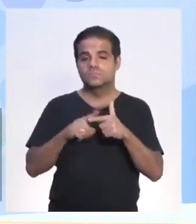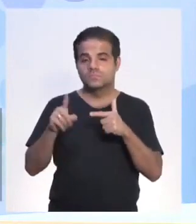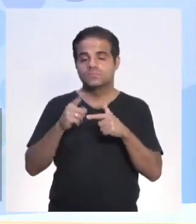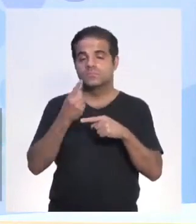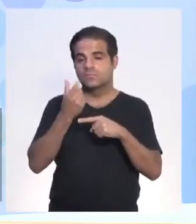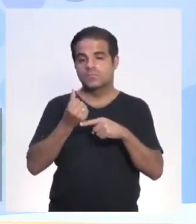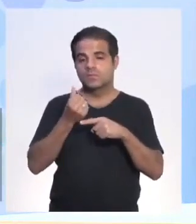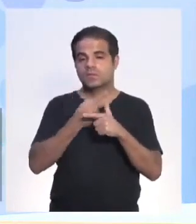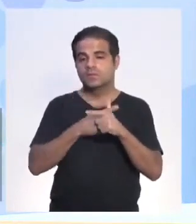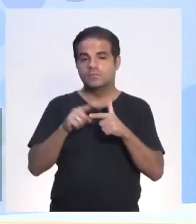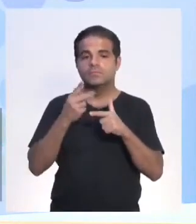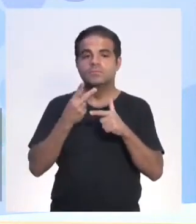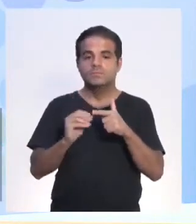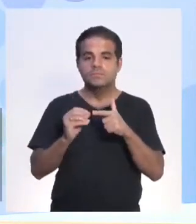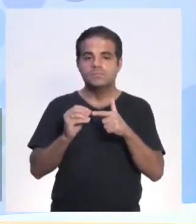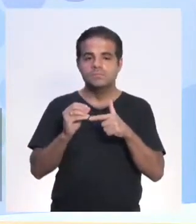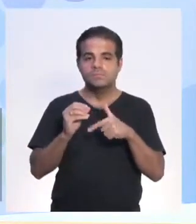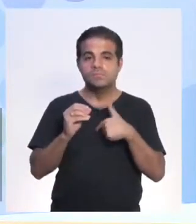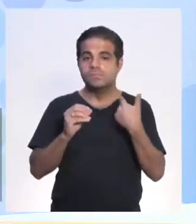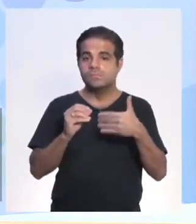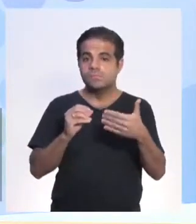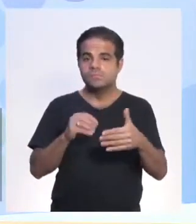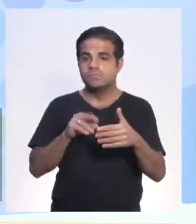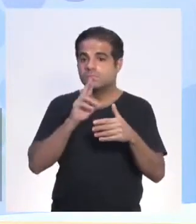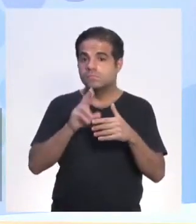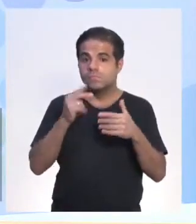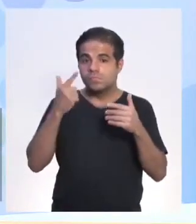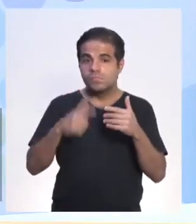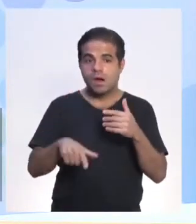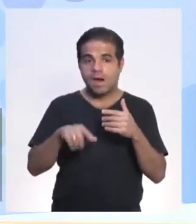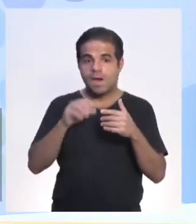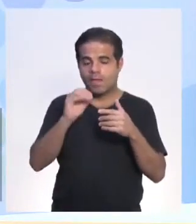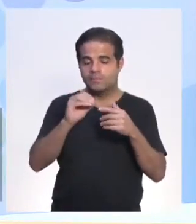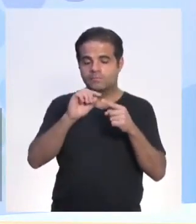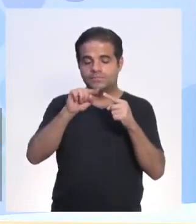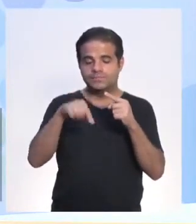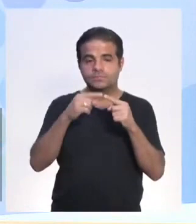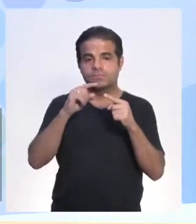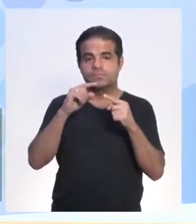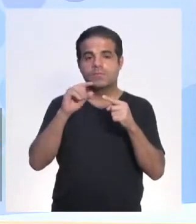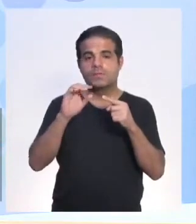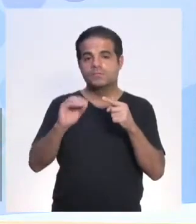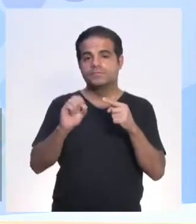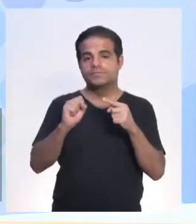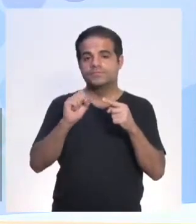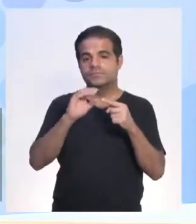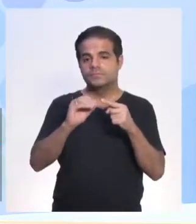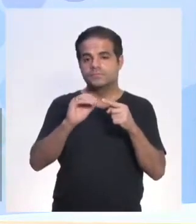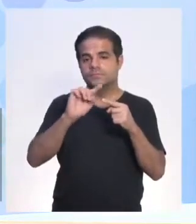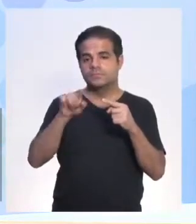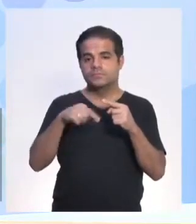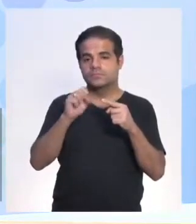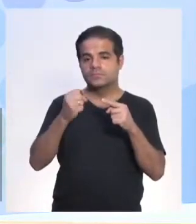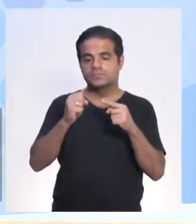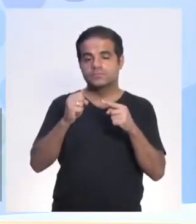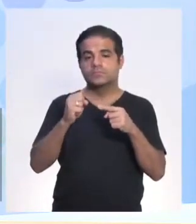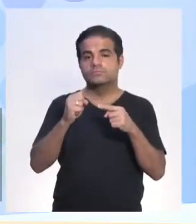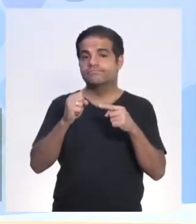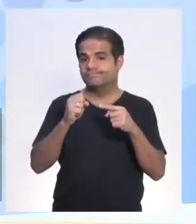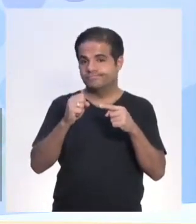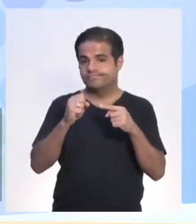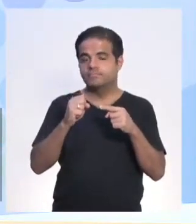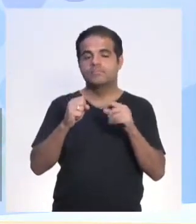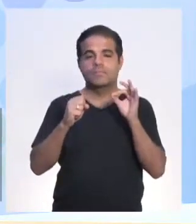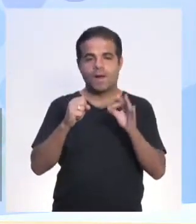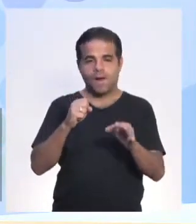por 20. Olha, deu de novo 0,8. Bom, 0,8